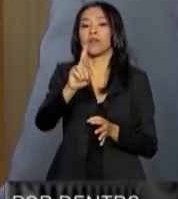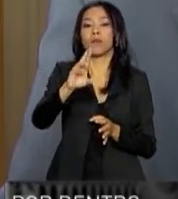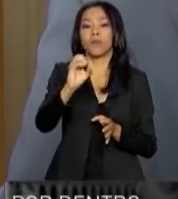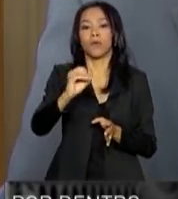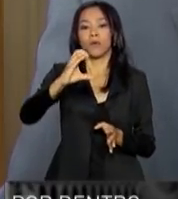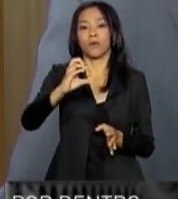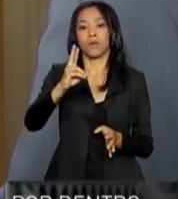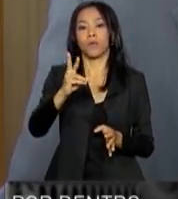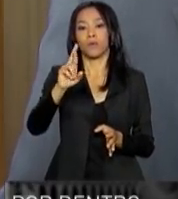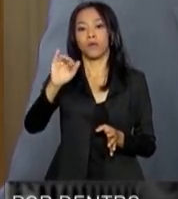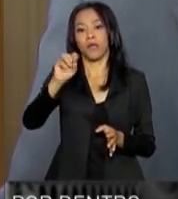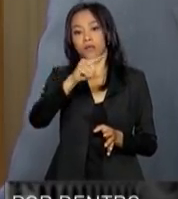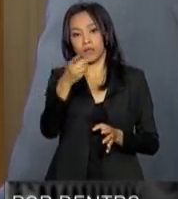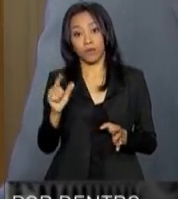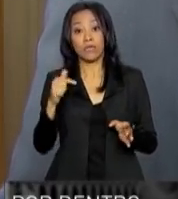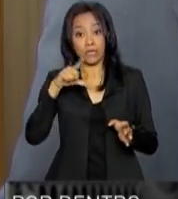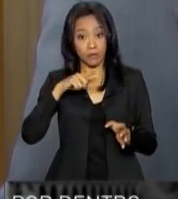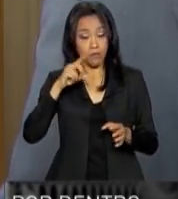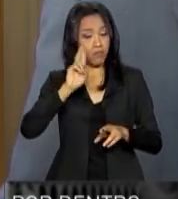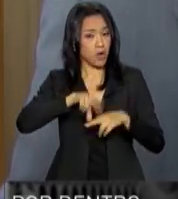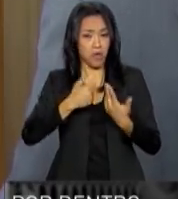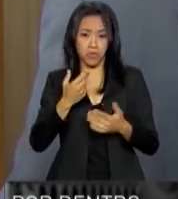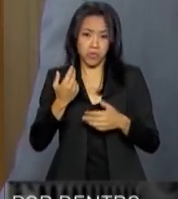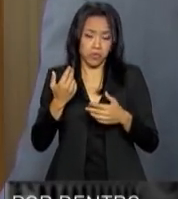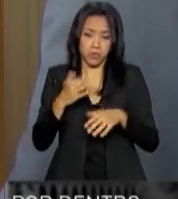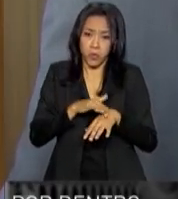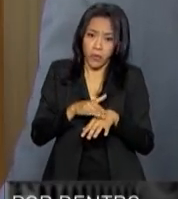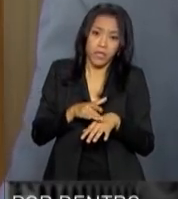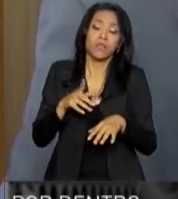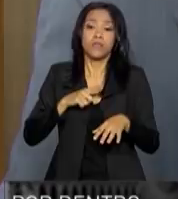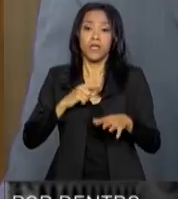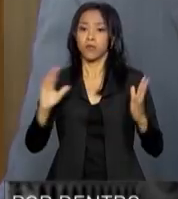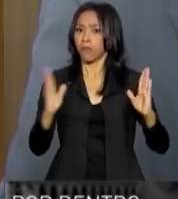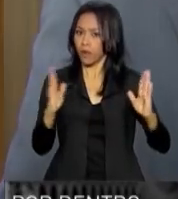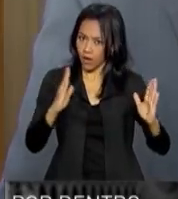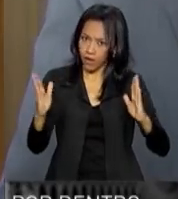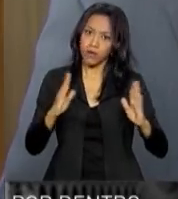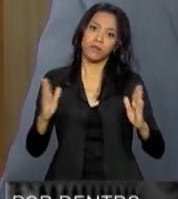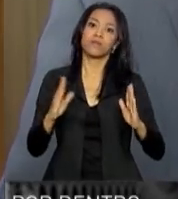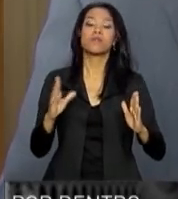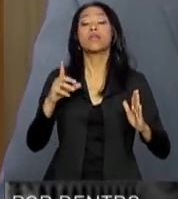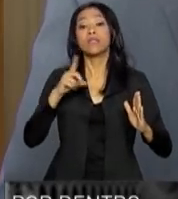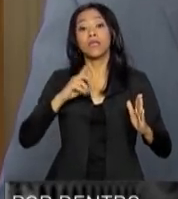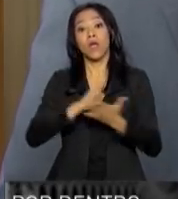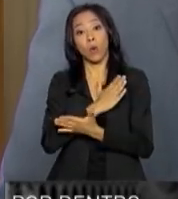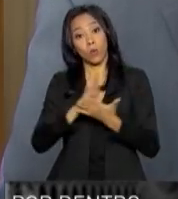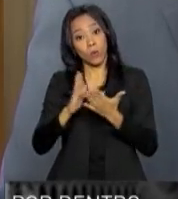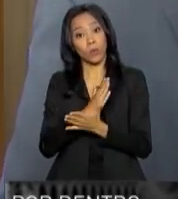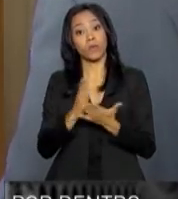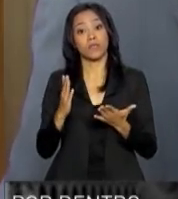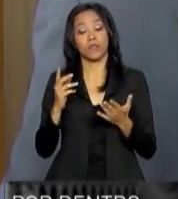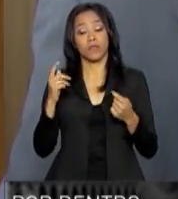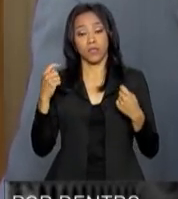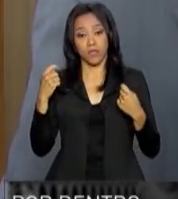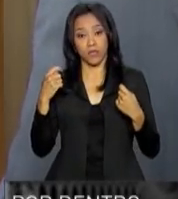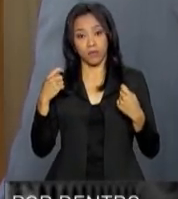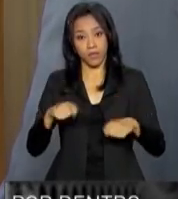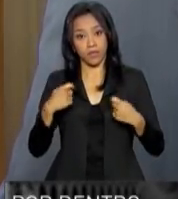por doença ela tem um prazo determinado existem algumas preocupações que você pode fazer no cartório são as procurações